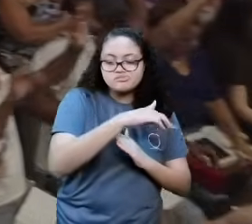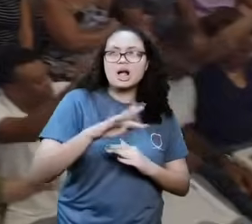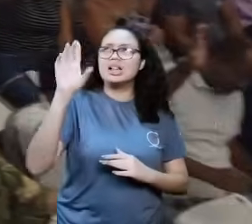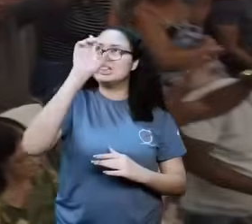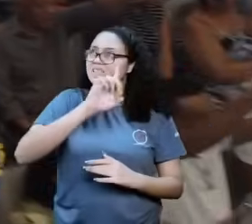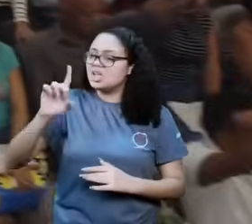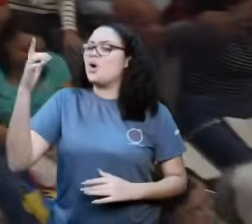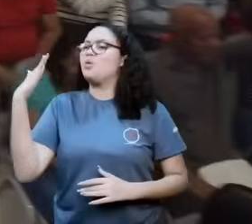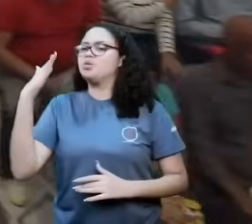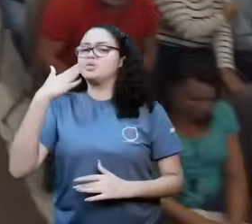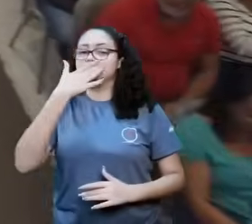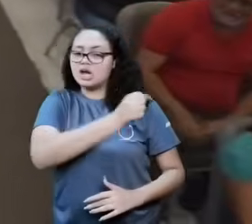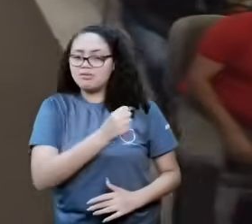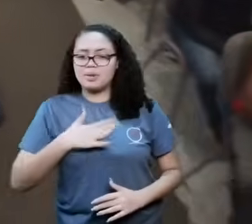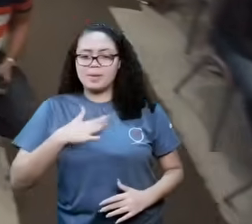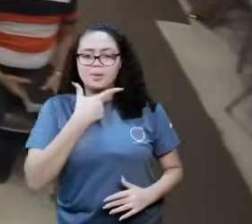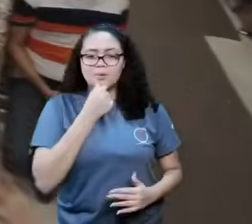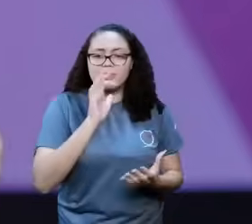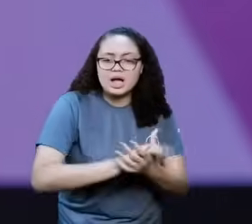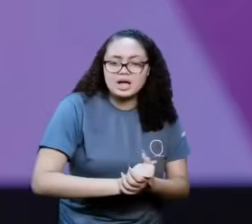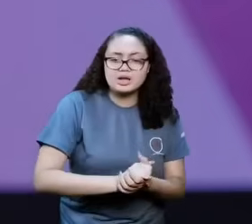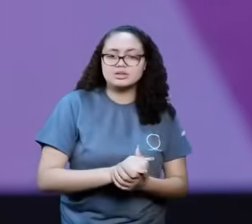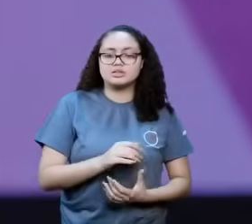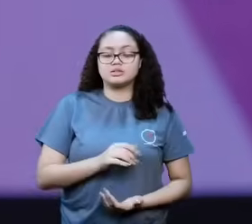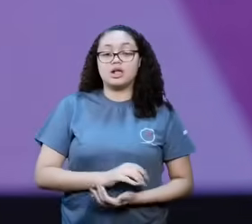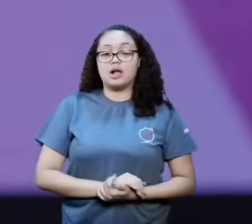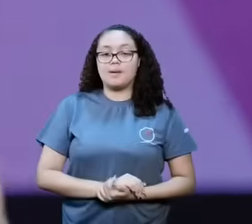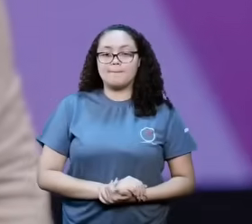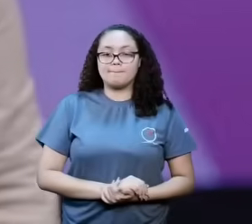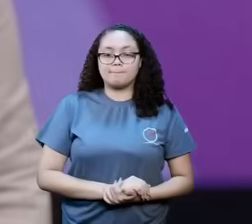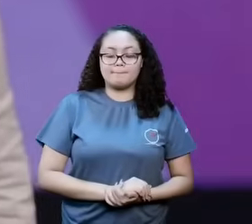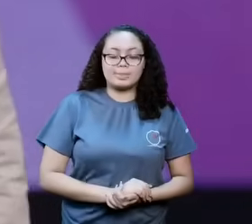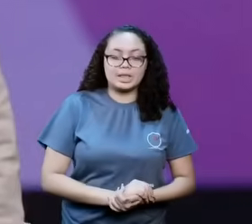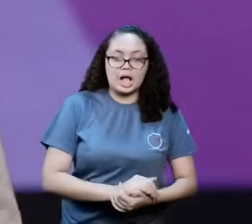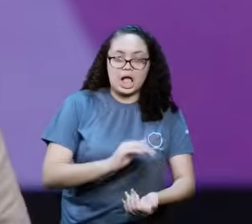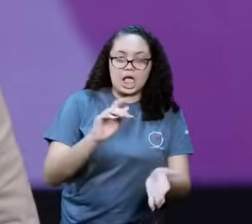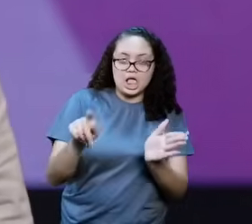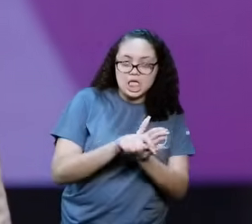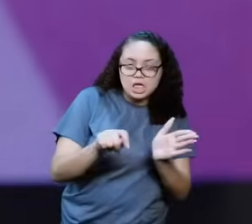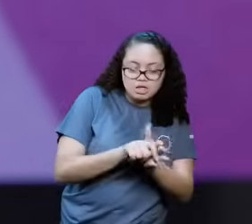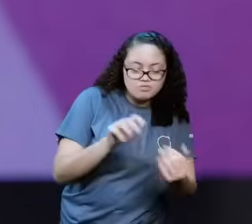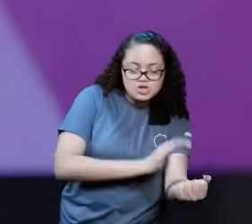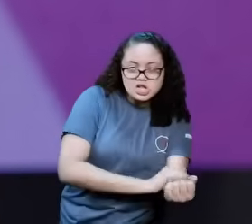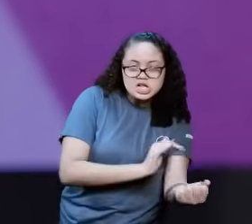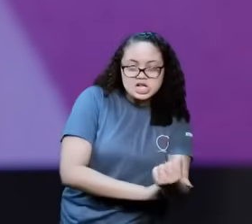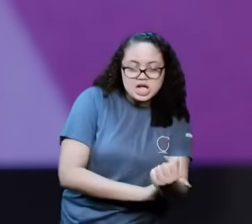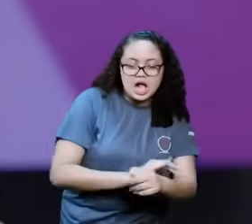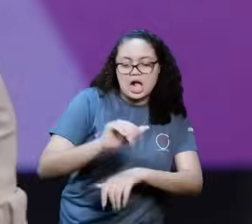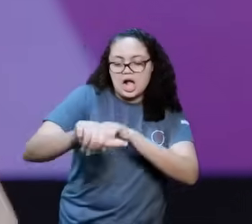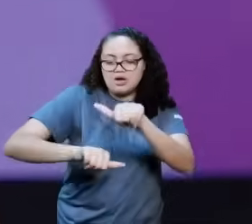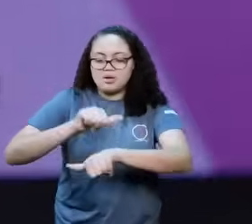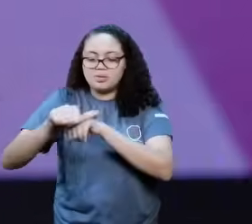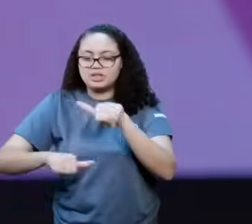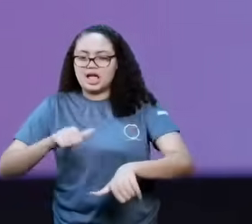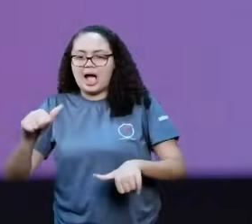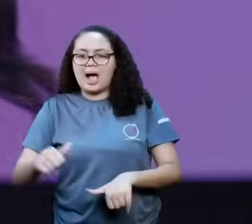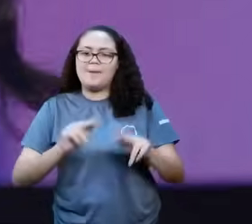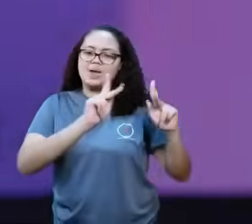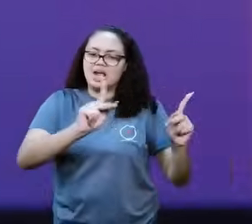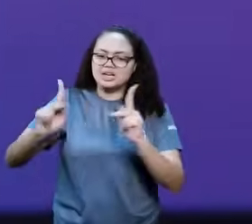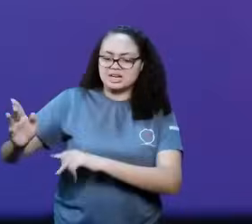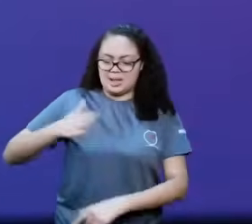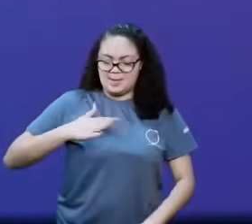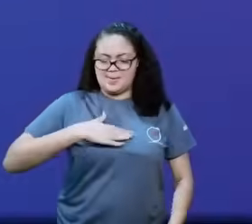já disse, eu vou fazer do traficante um evangelista, anda pela casa dizendo, o meu filho